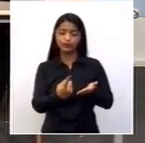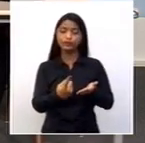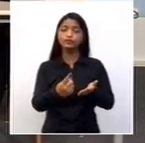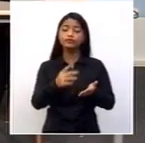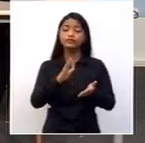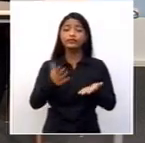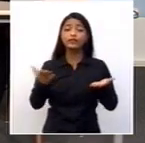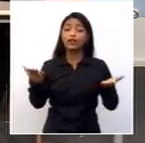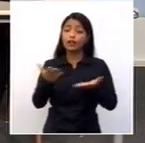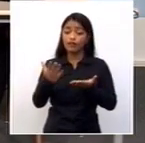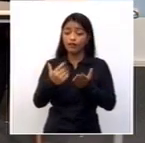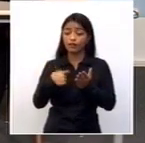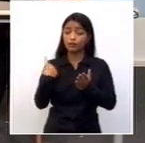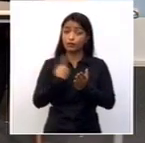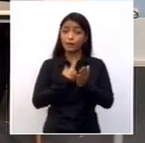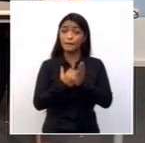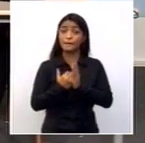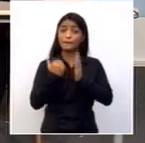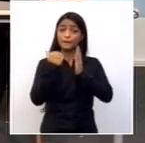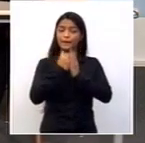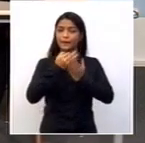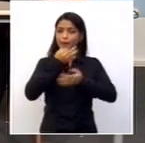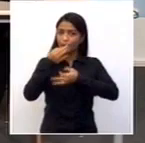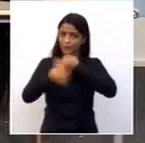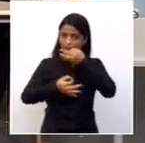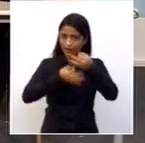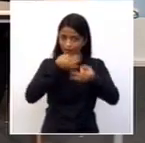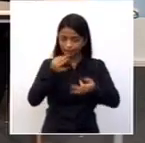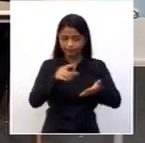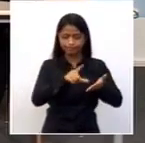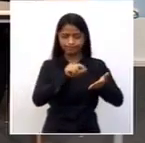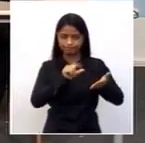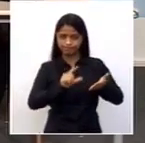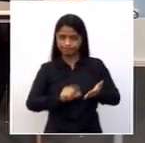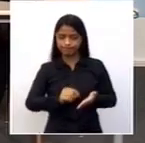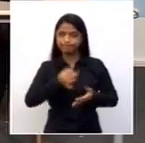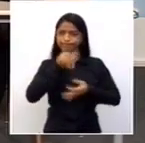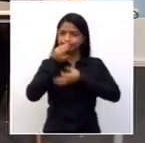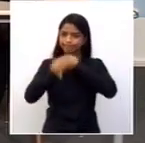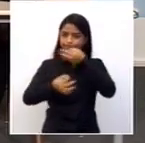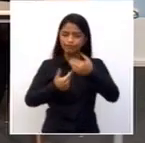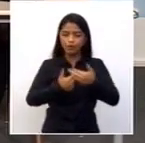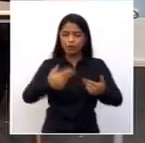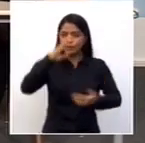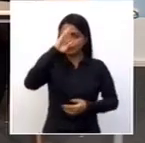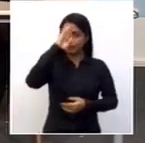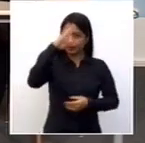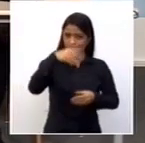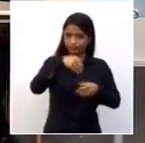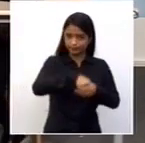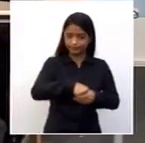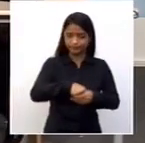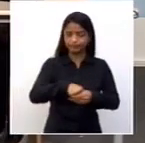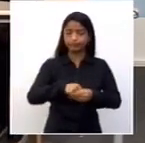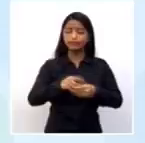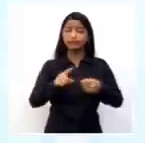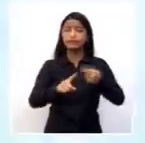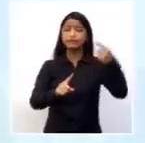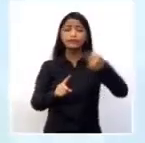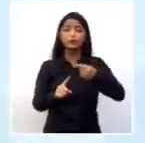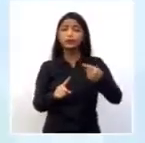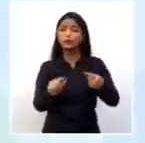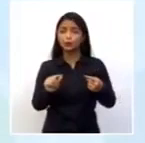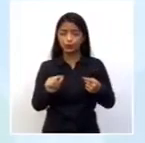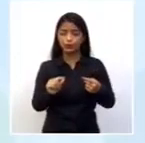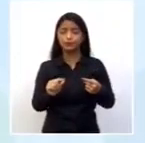então, alguns comentários sobre os principais elementos abordados. O primeiro deles é a